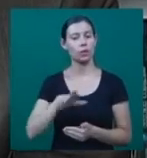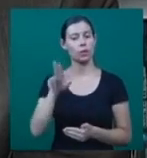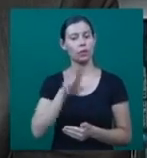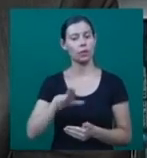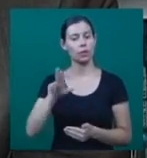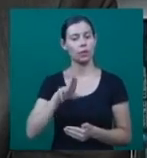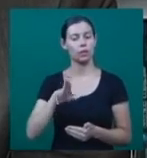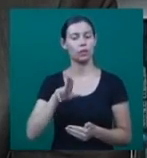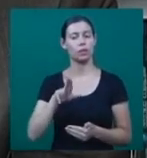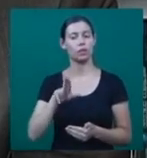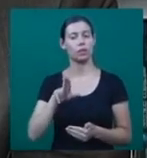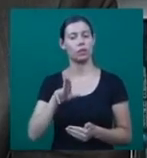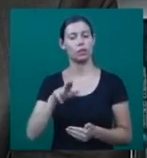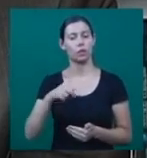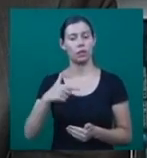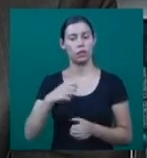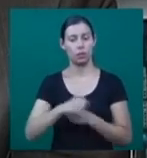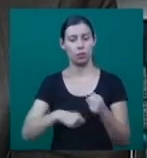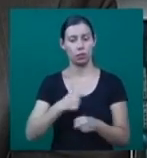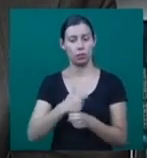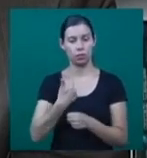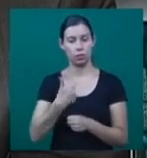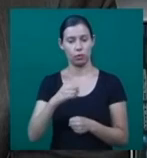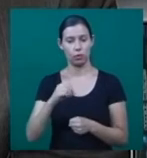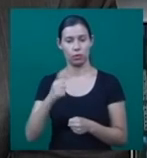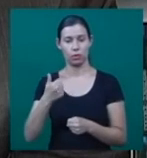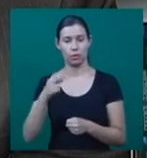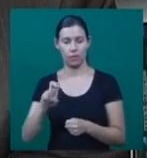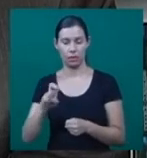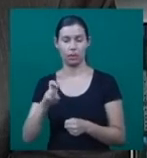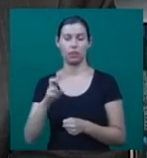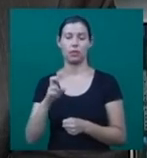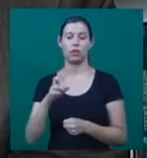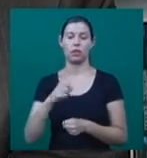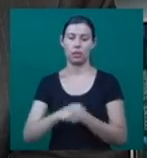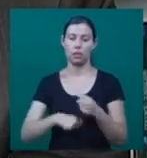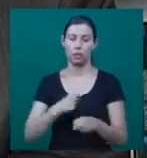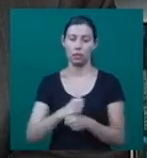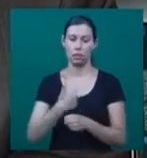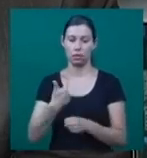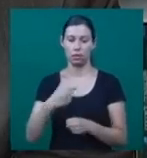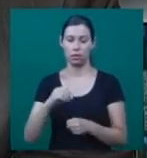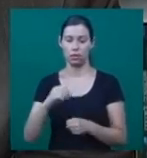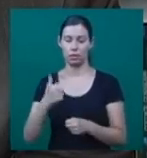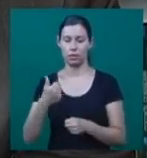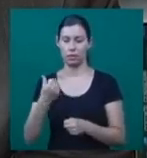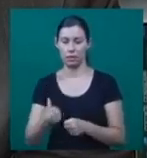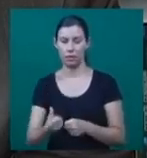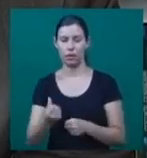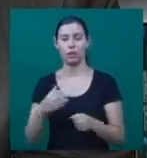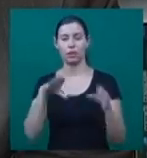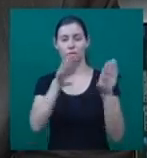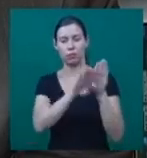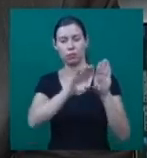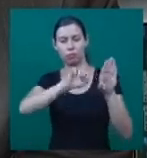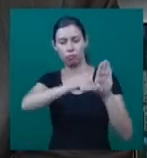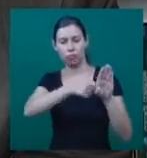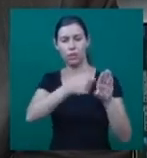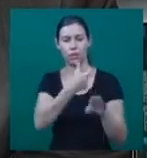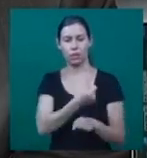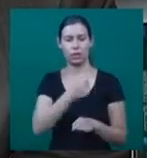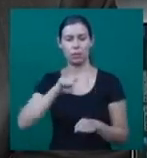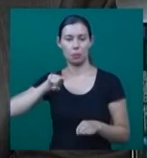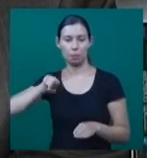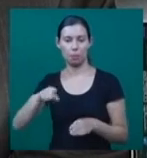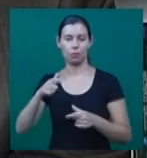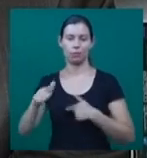nesse contexto, entre 2015 e 2016, fechou 6 mil postos de trabalho. Então, talvez não